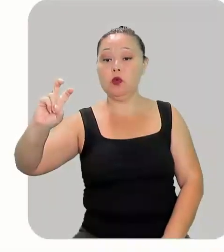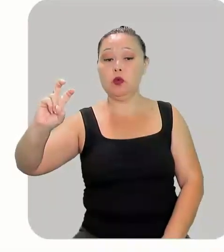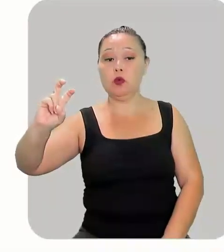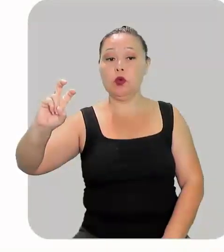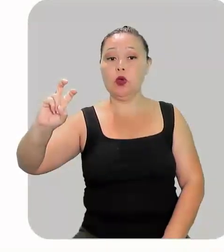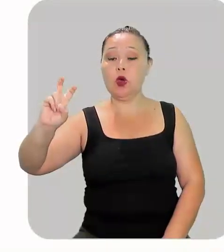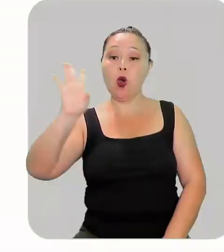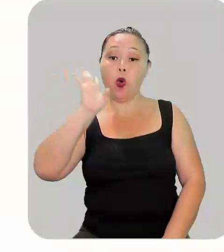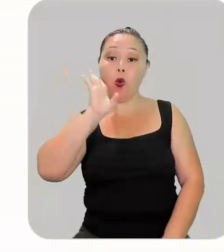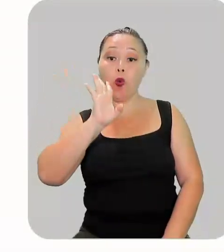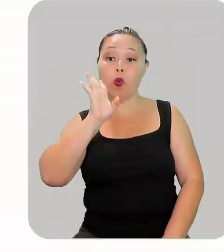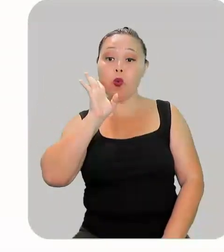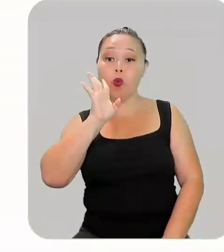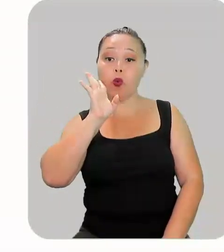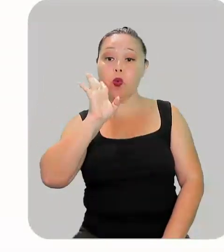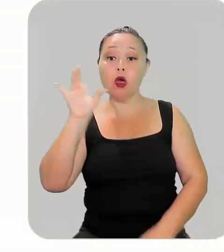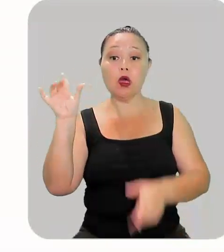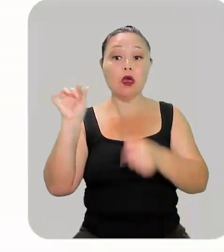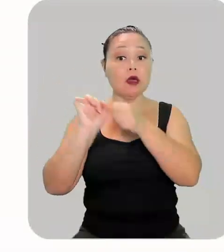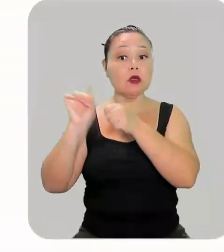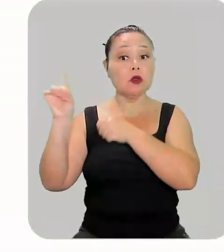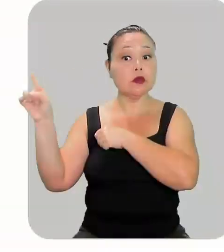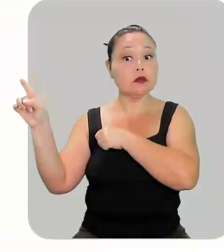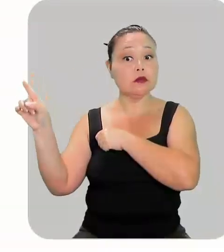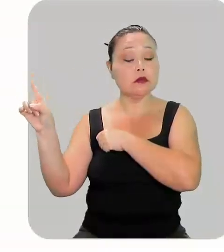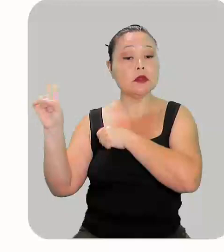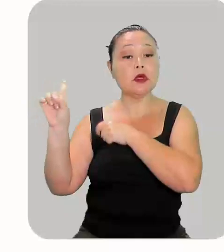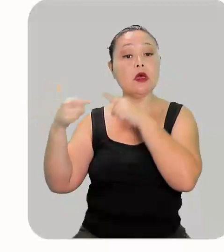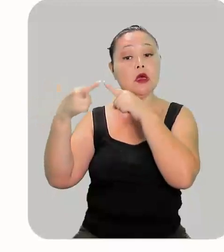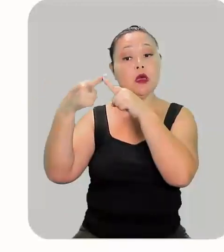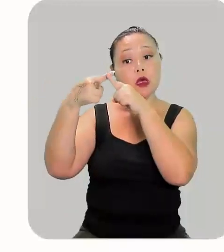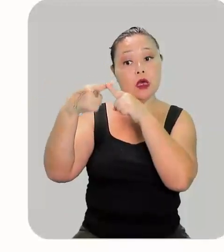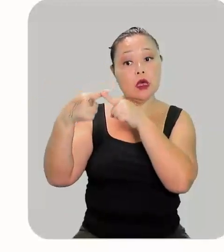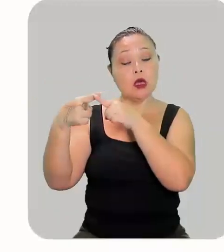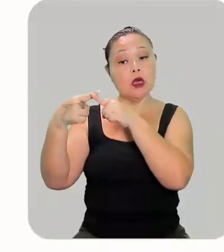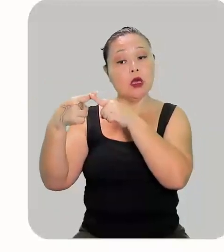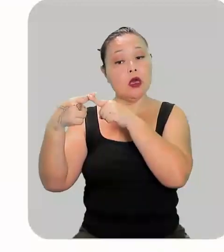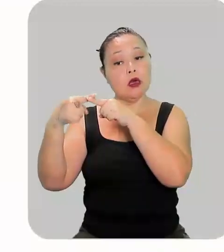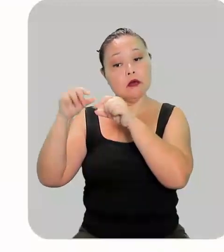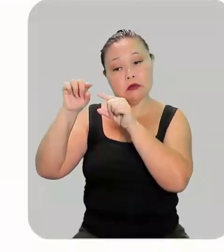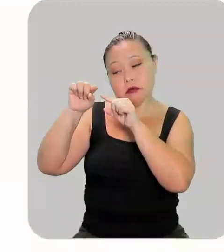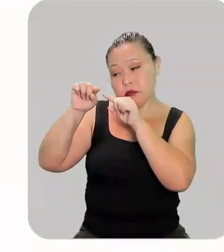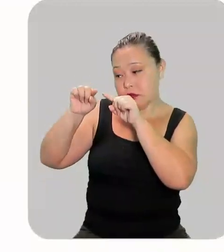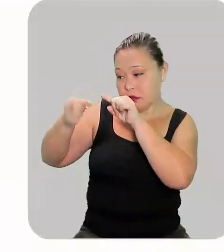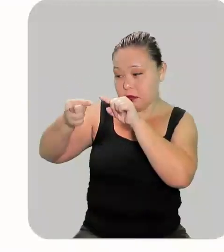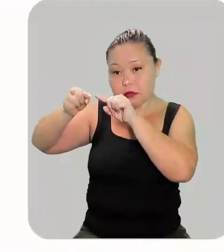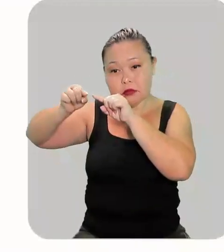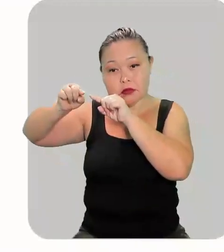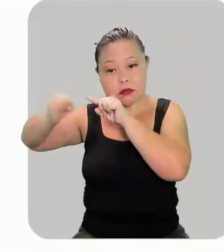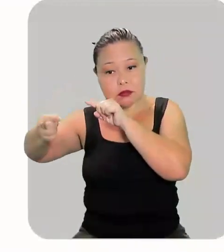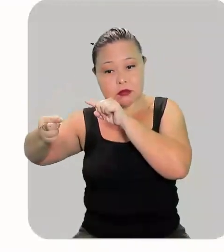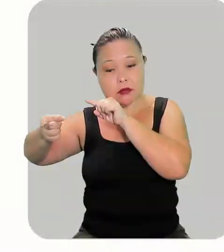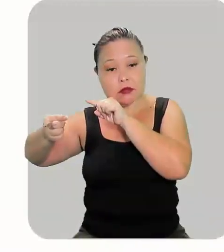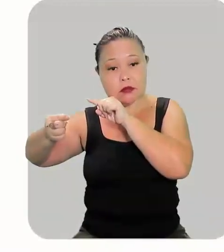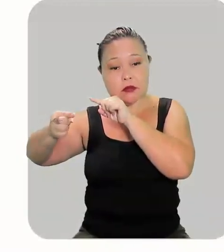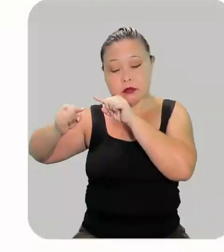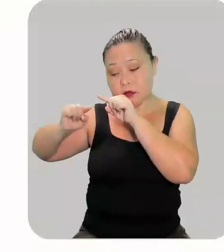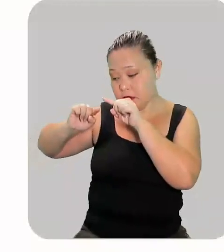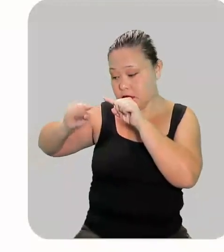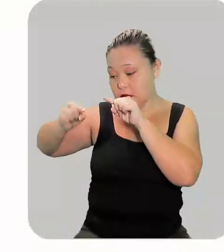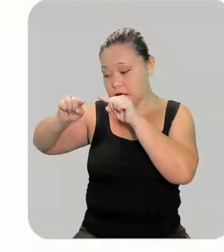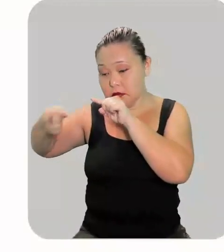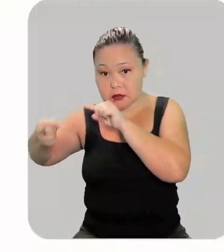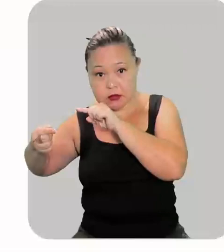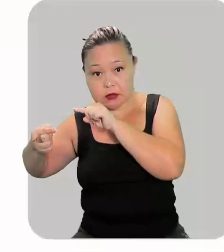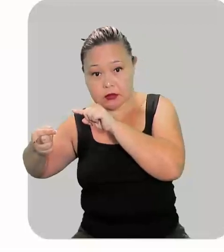0,05. Oh, que legal, né? O que a gente faz aqui? Multiplica e troca a vírgula, né? Isso. Na hora de multiplicar por 100, troca a vírgula